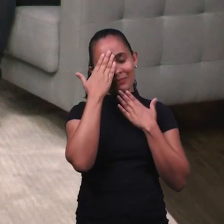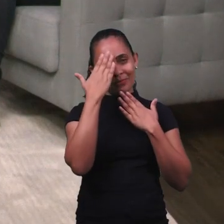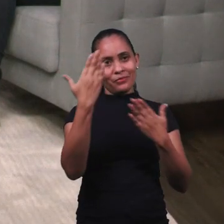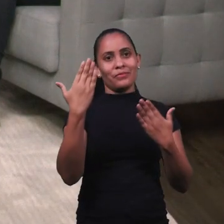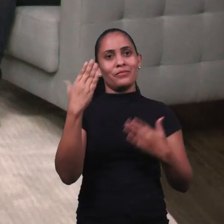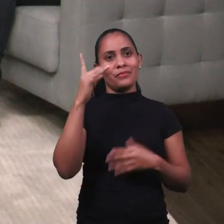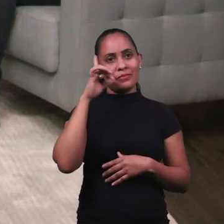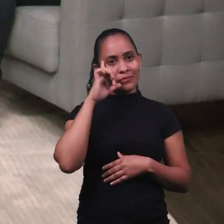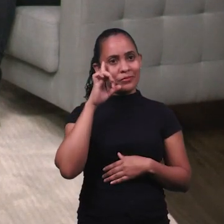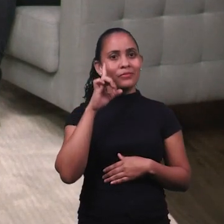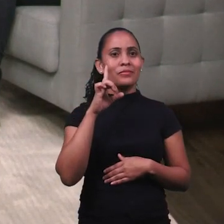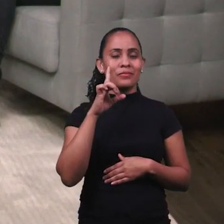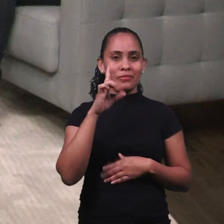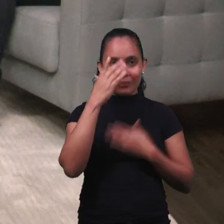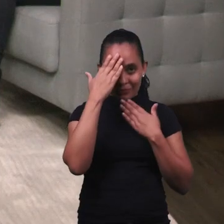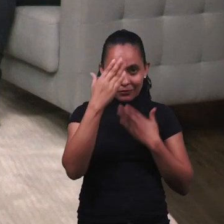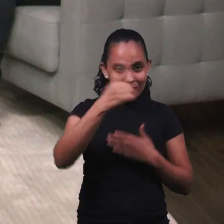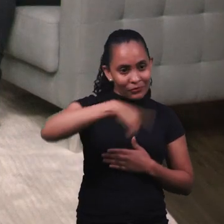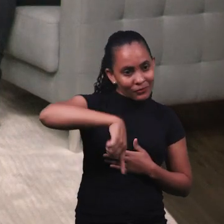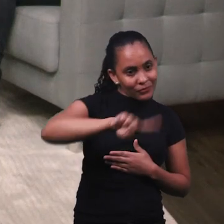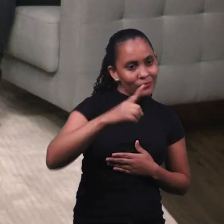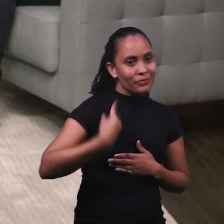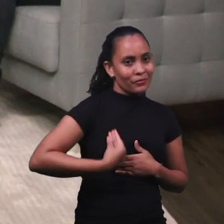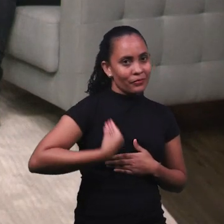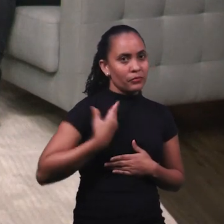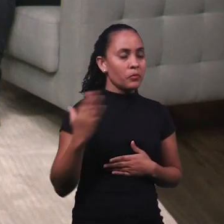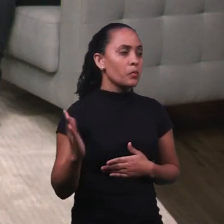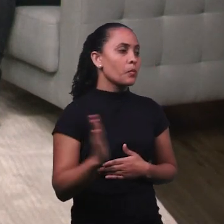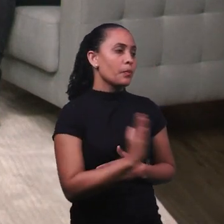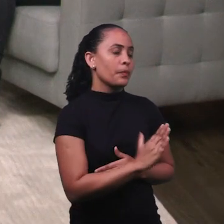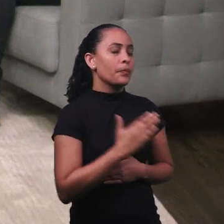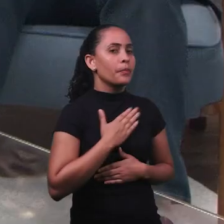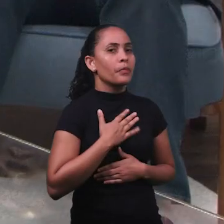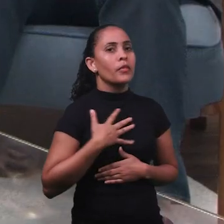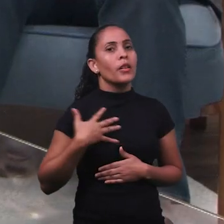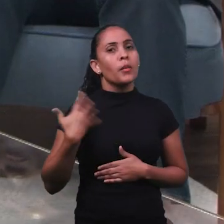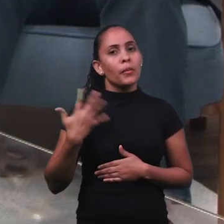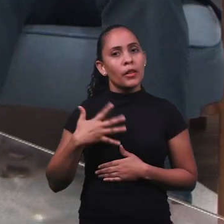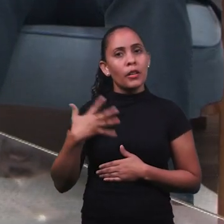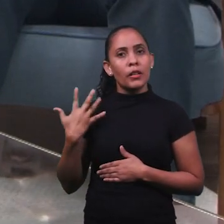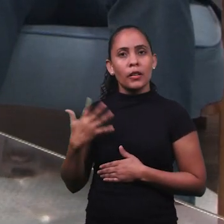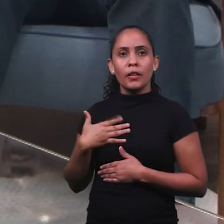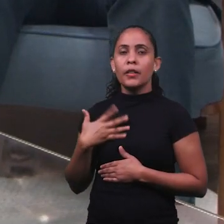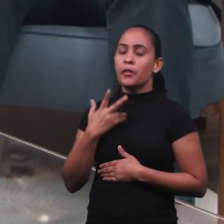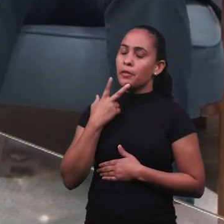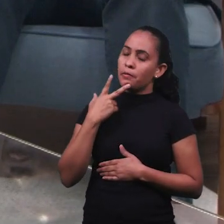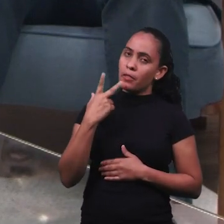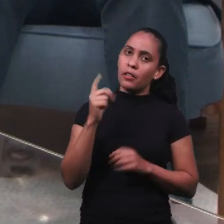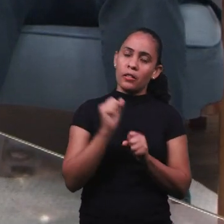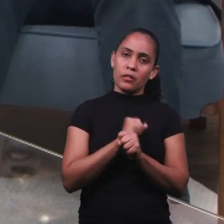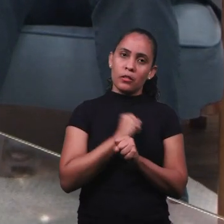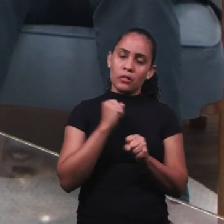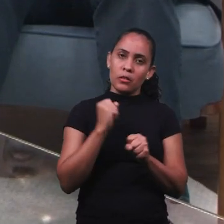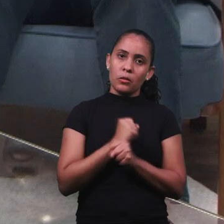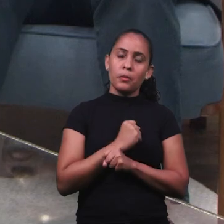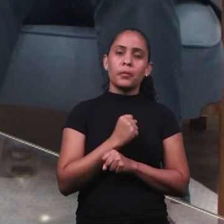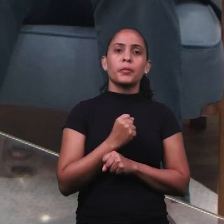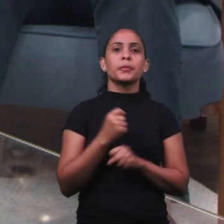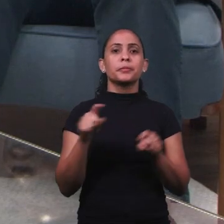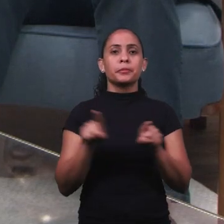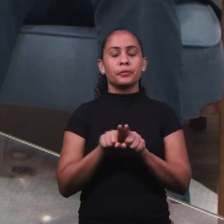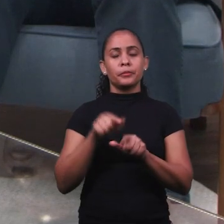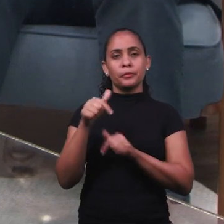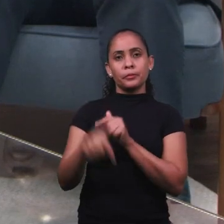já agradecemos a presença dos senhores aqui conosco. É uma alegria falar da obra, da